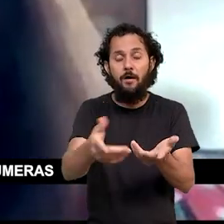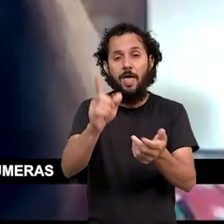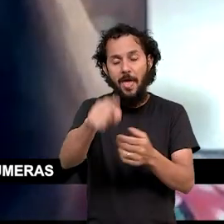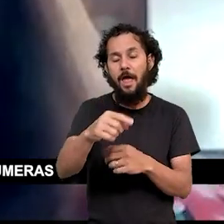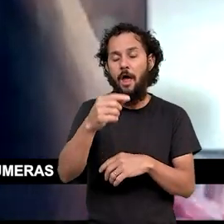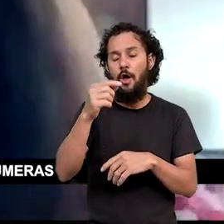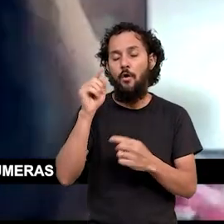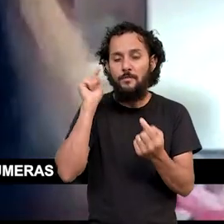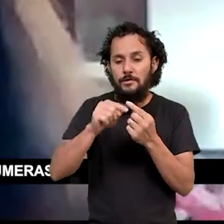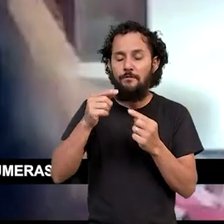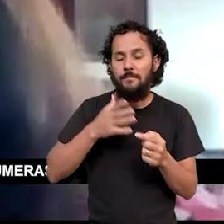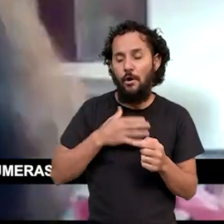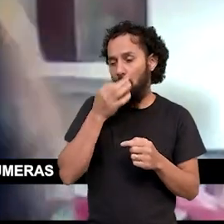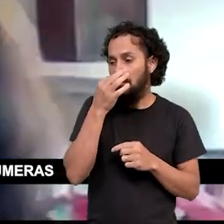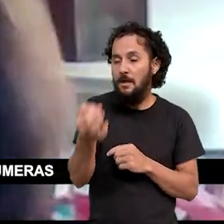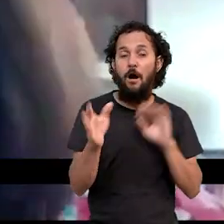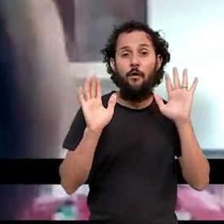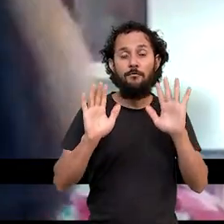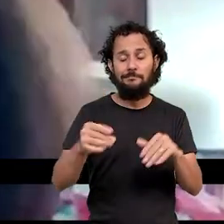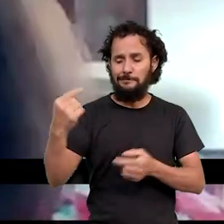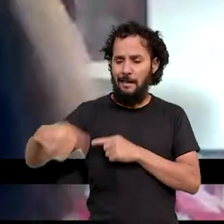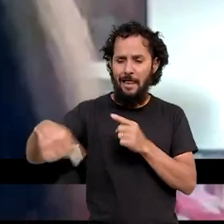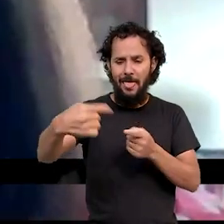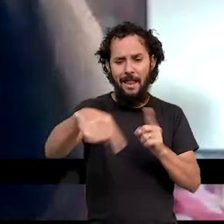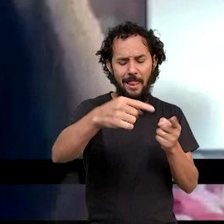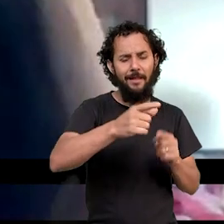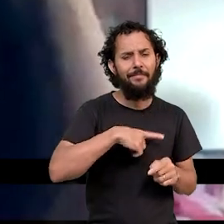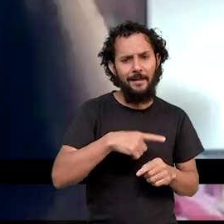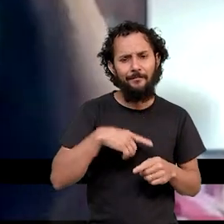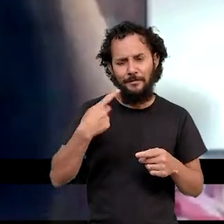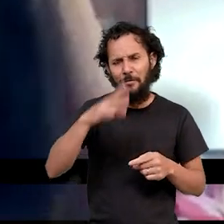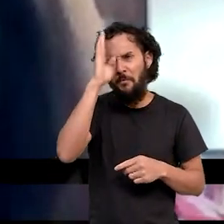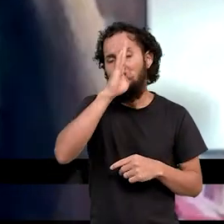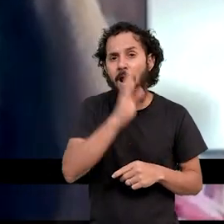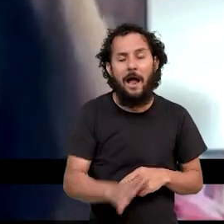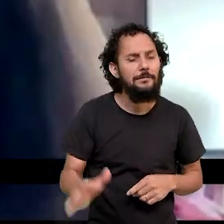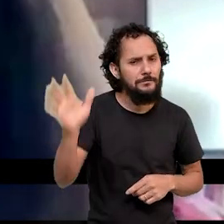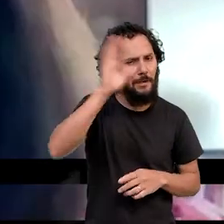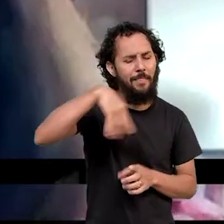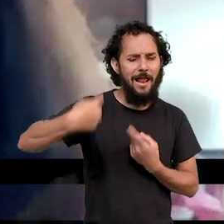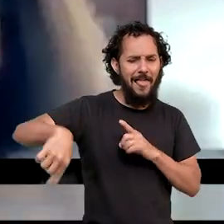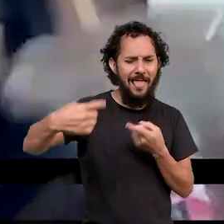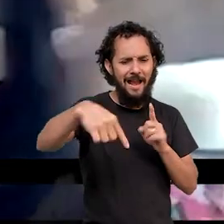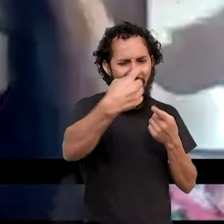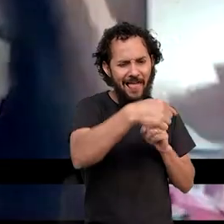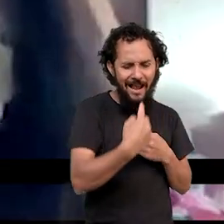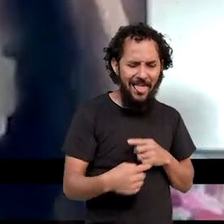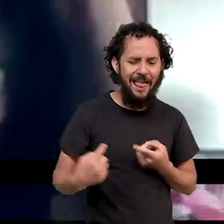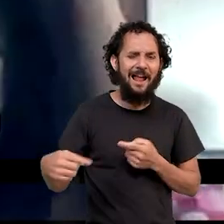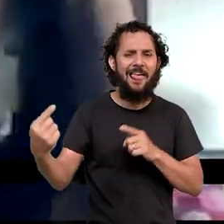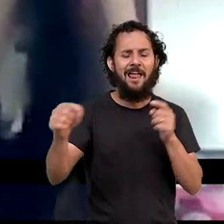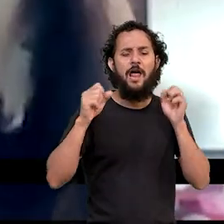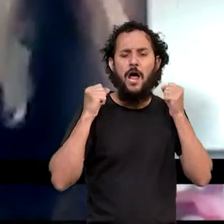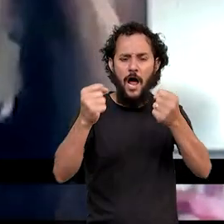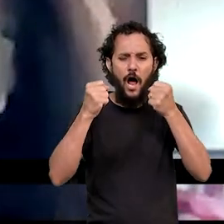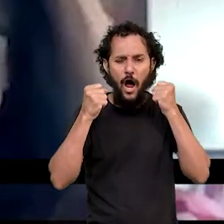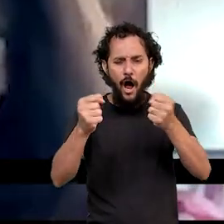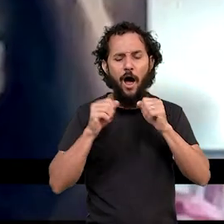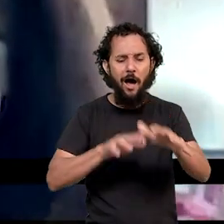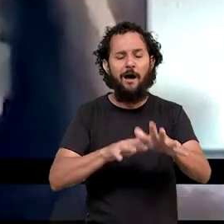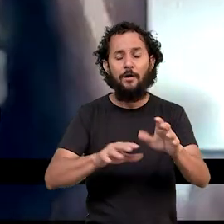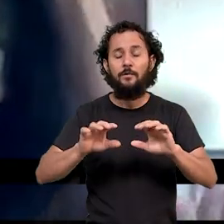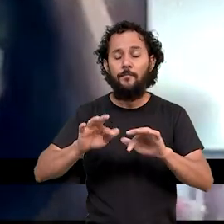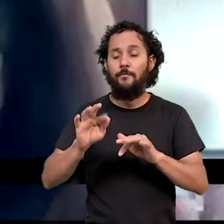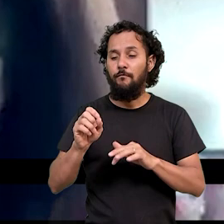ponto de vista, e eu me lembro de inúmeras discussões que nós travamos nesse Brasil afora, por meio do movimento Interfóruns